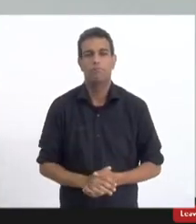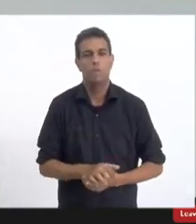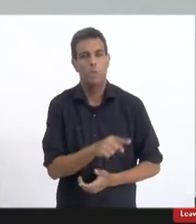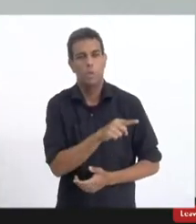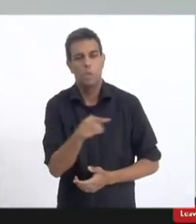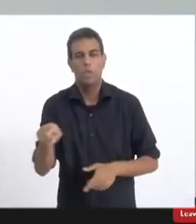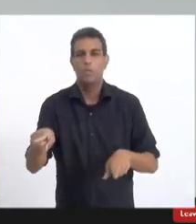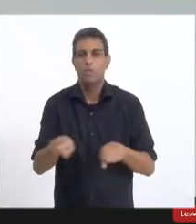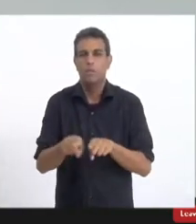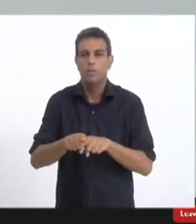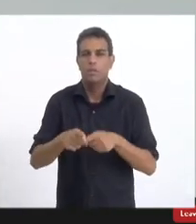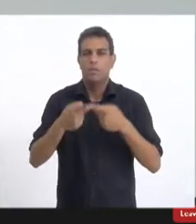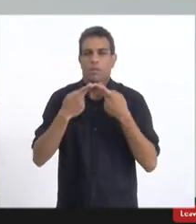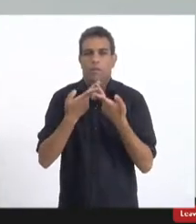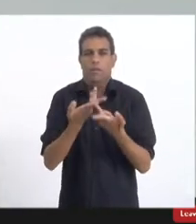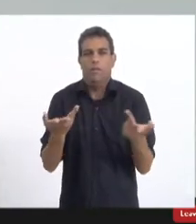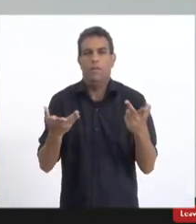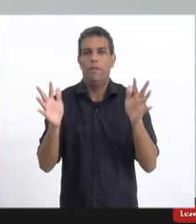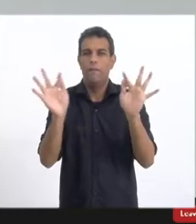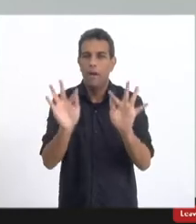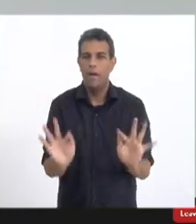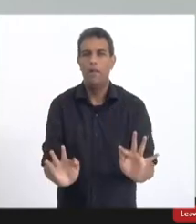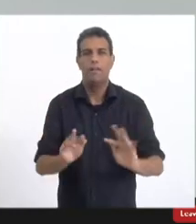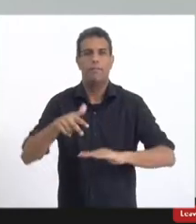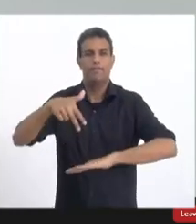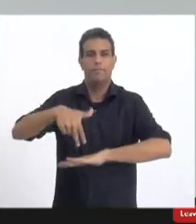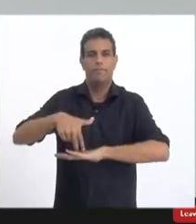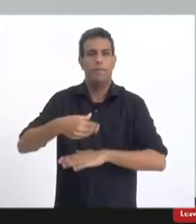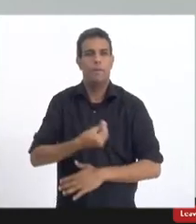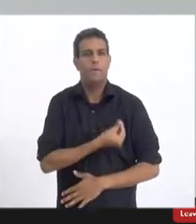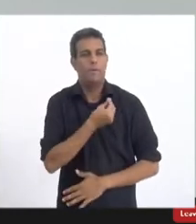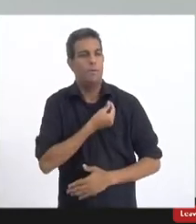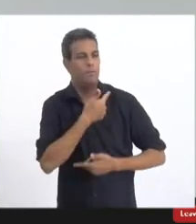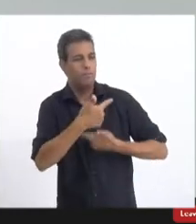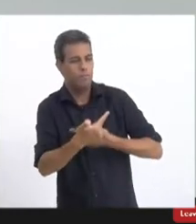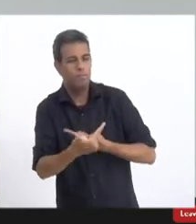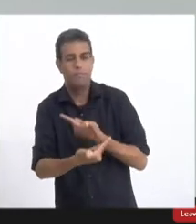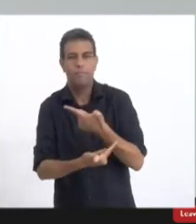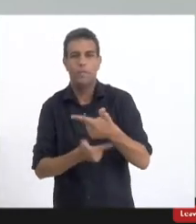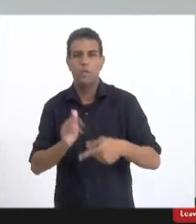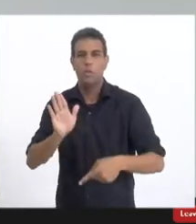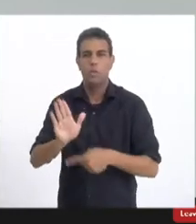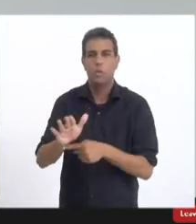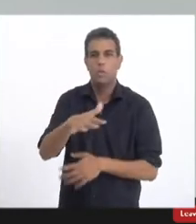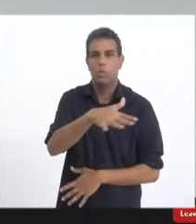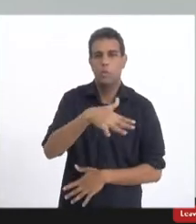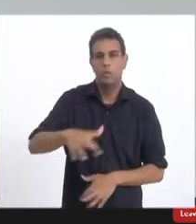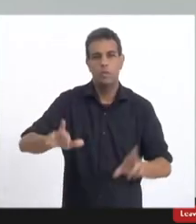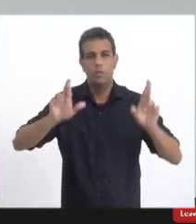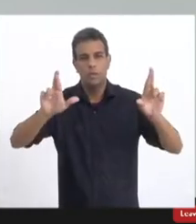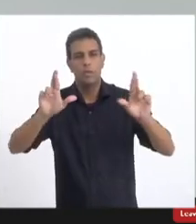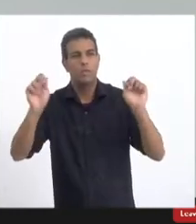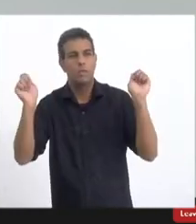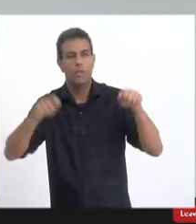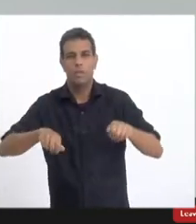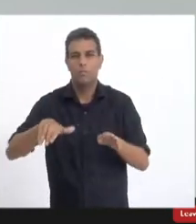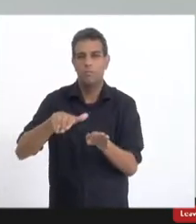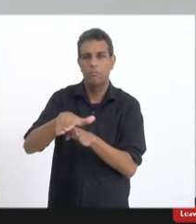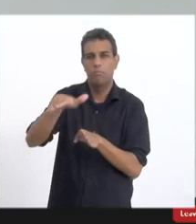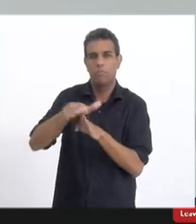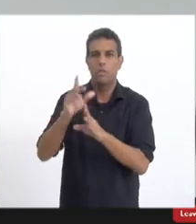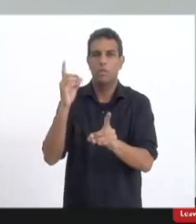deixar registrado aqui a nossa felicidade de poder participar e construir, colaborar nesses espaços, e esperamos poder estar